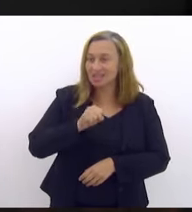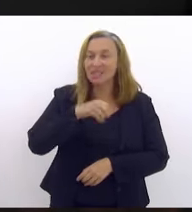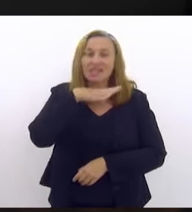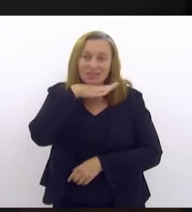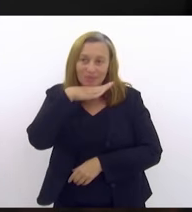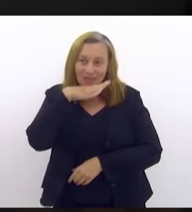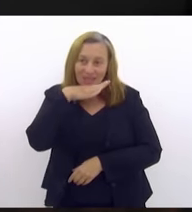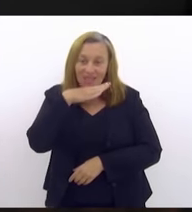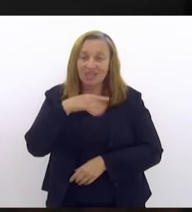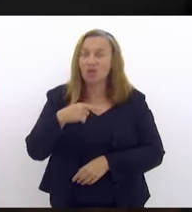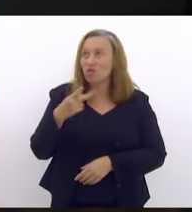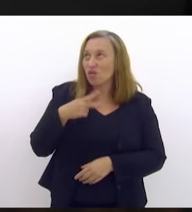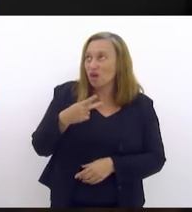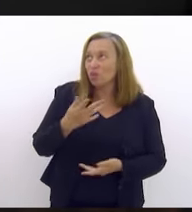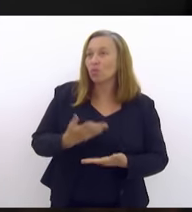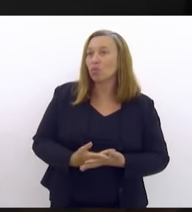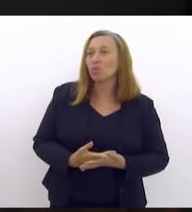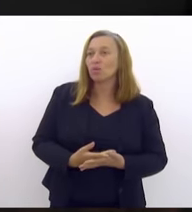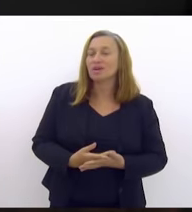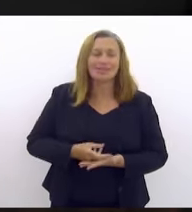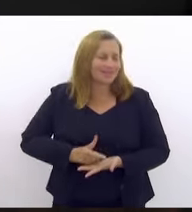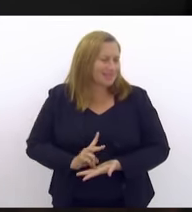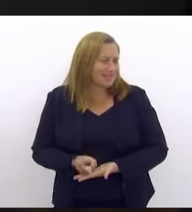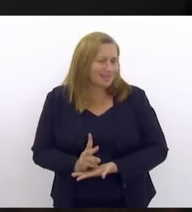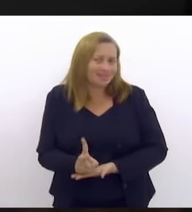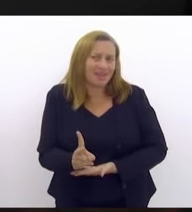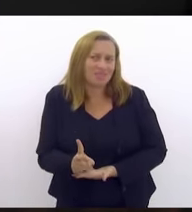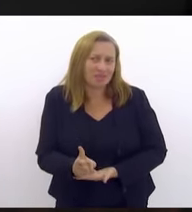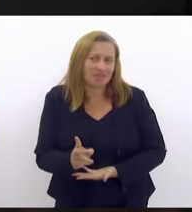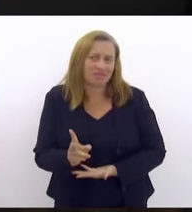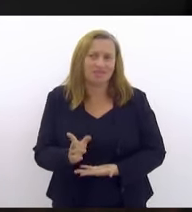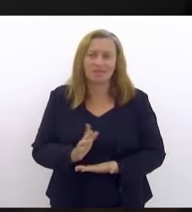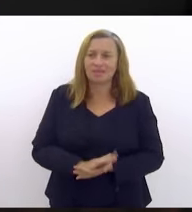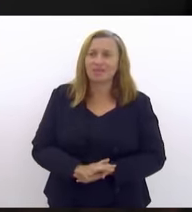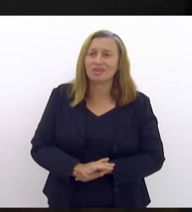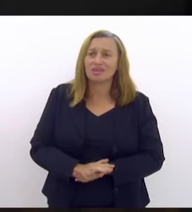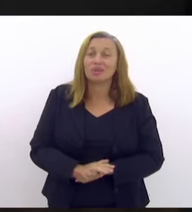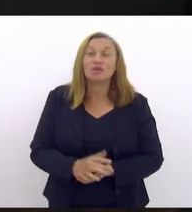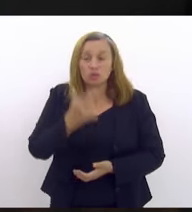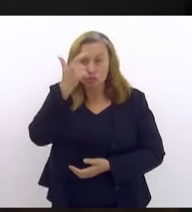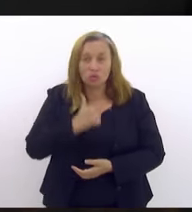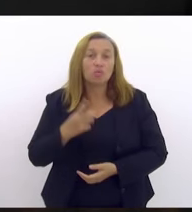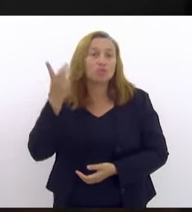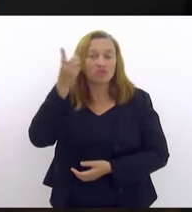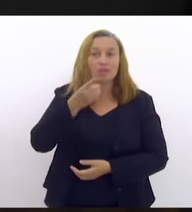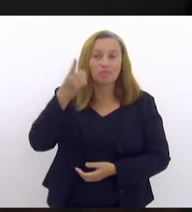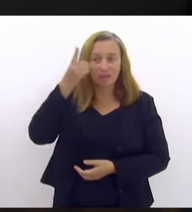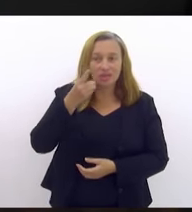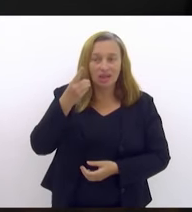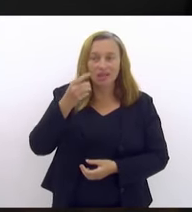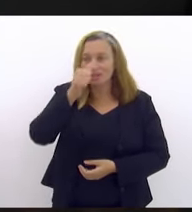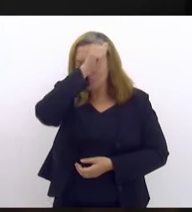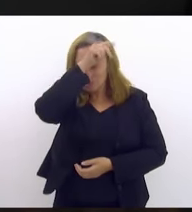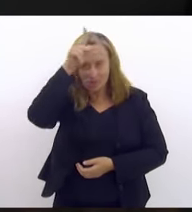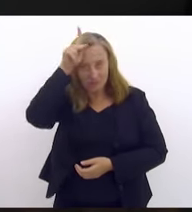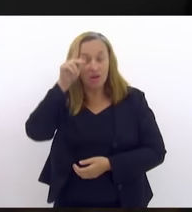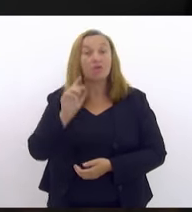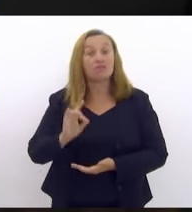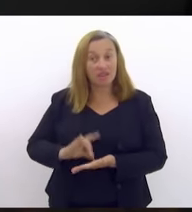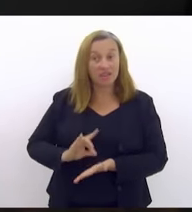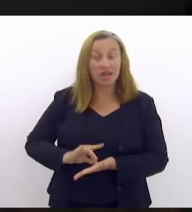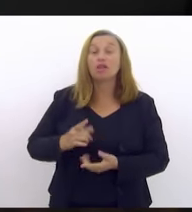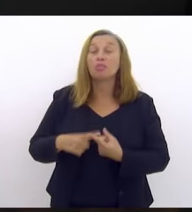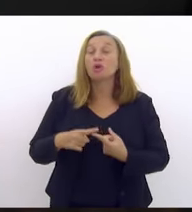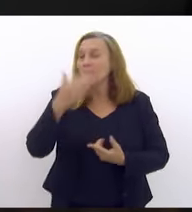Mangaratiba. Eu falo sempre no meu discurso, eu sou um deputado municipalista mesmo,